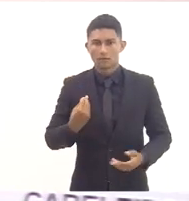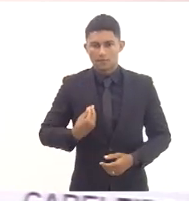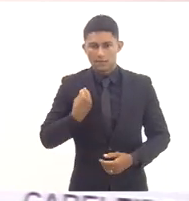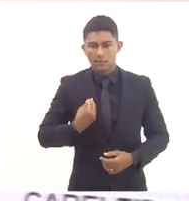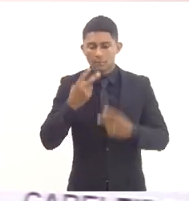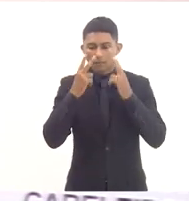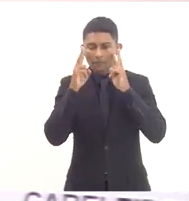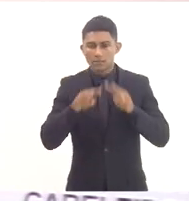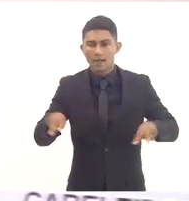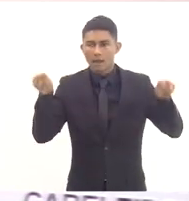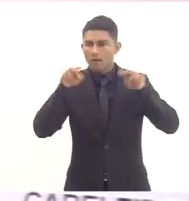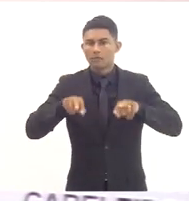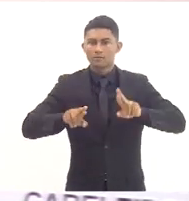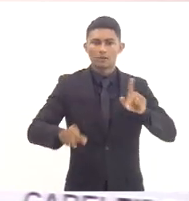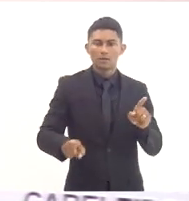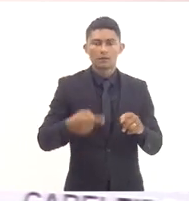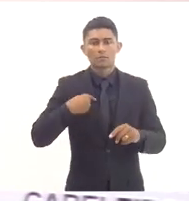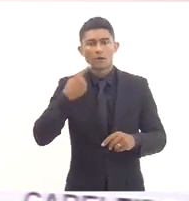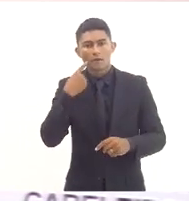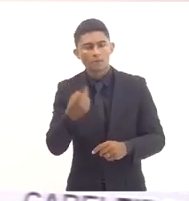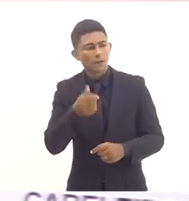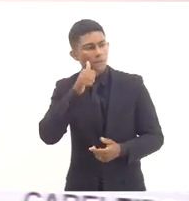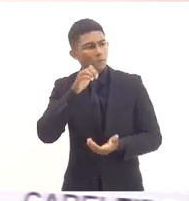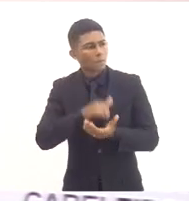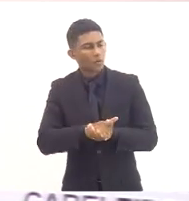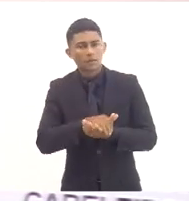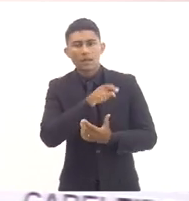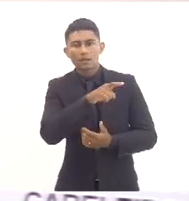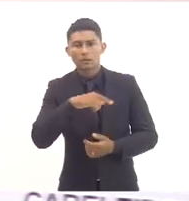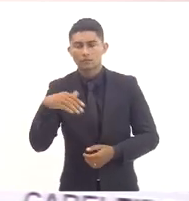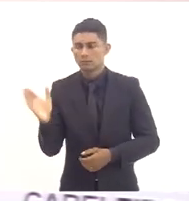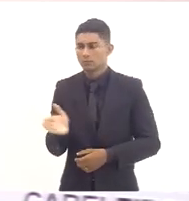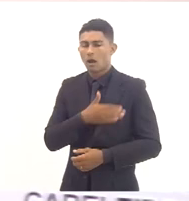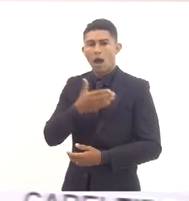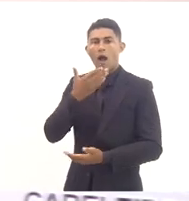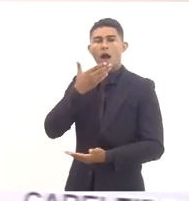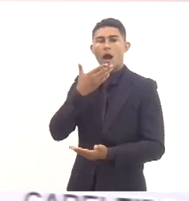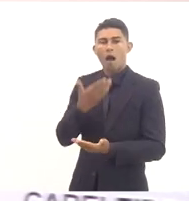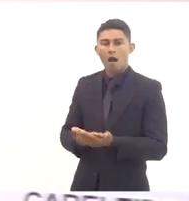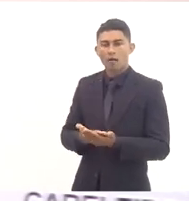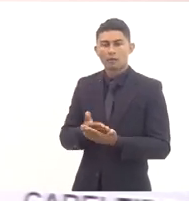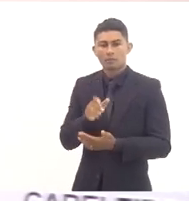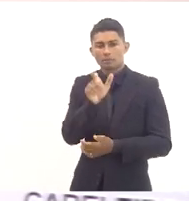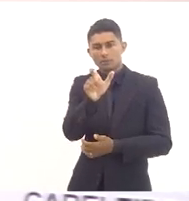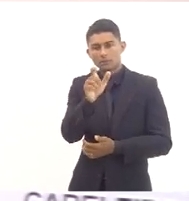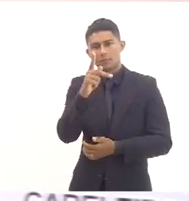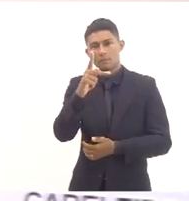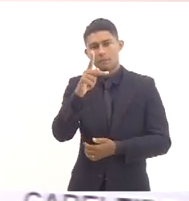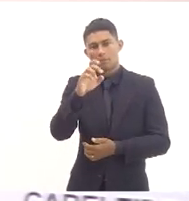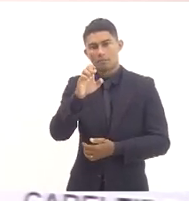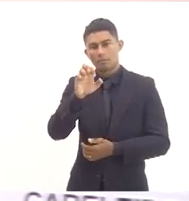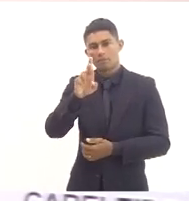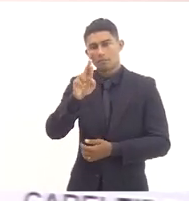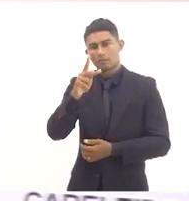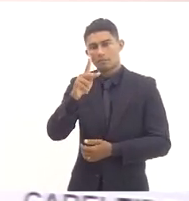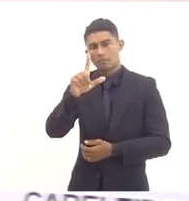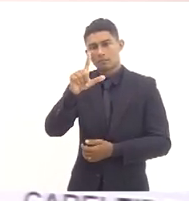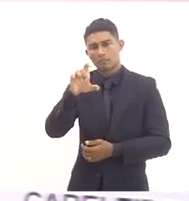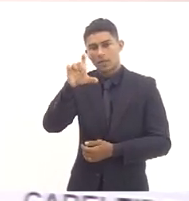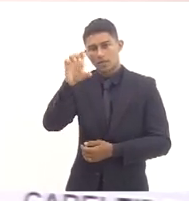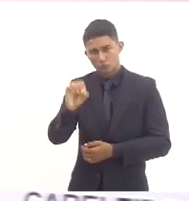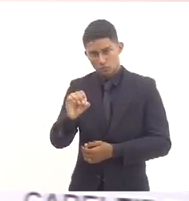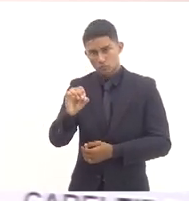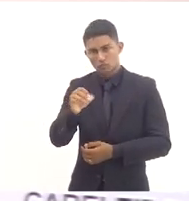e eu via minha mulher sem chão perplexa eu gosto dessa palavra perplexo Flex quiser dobras